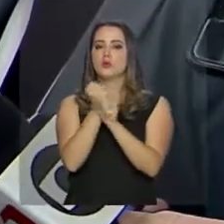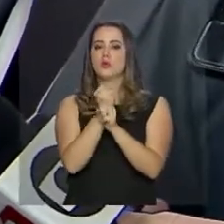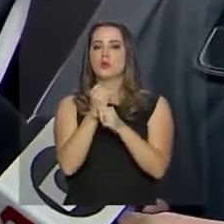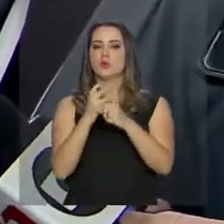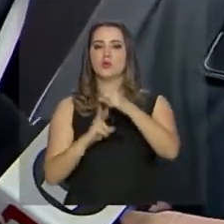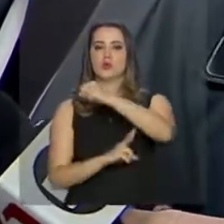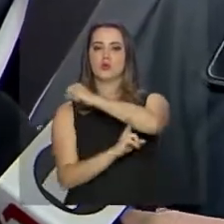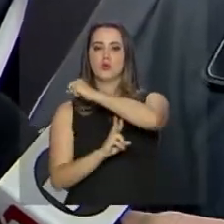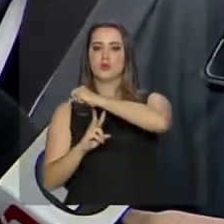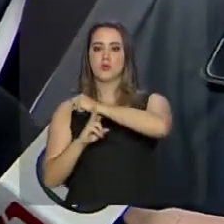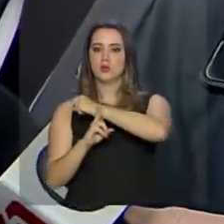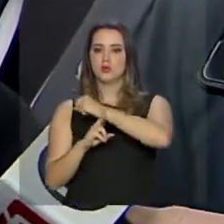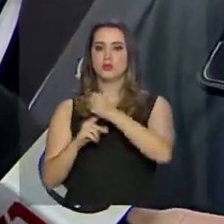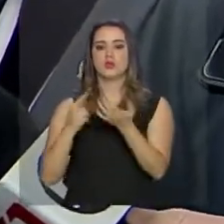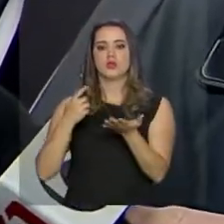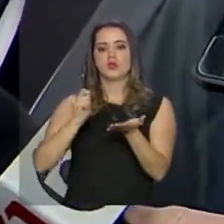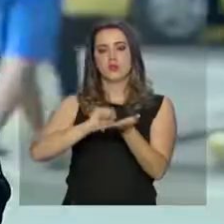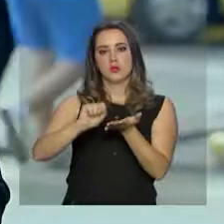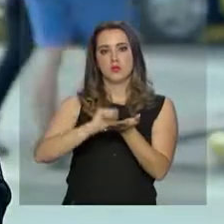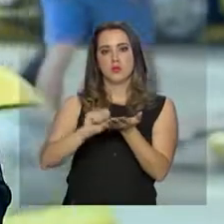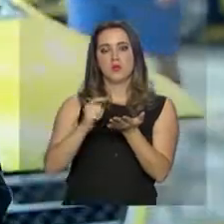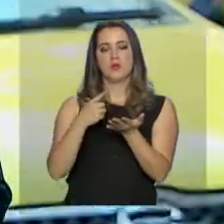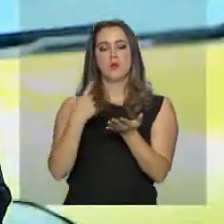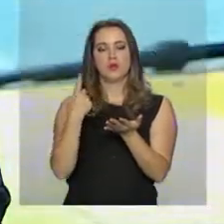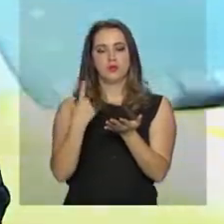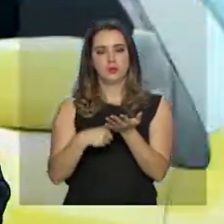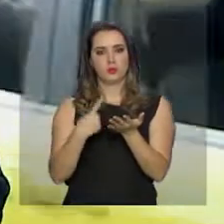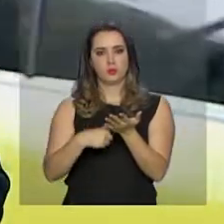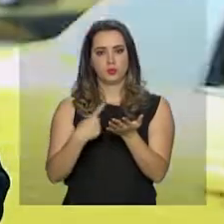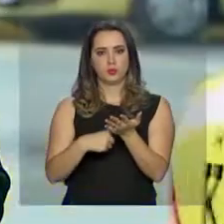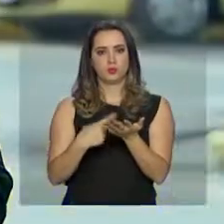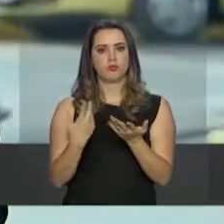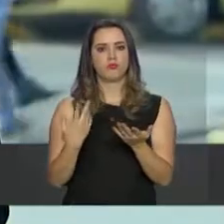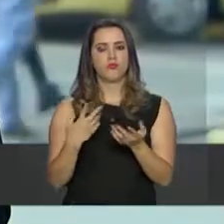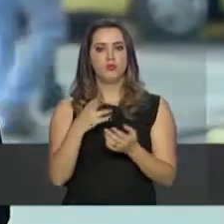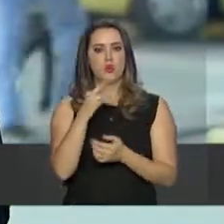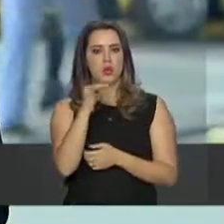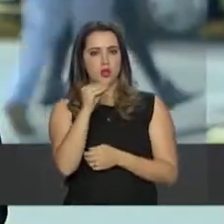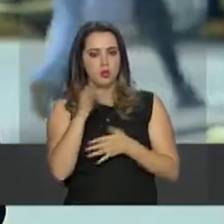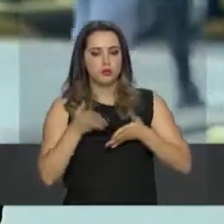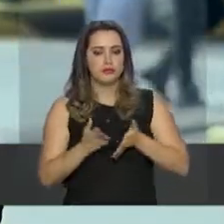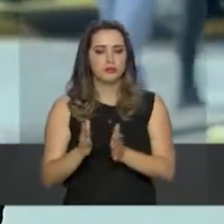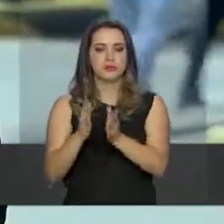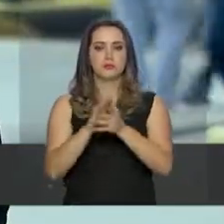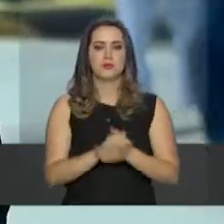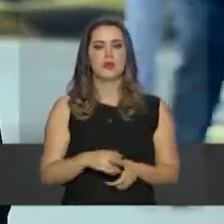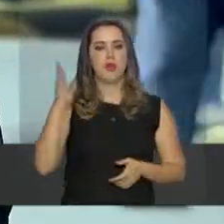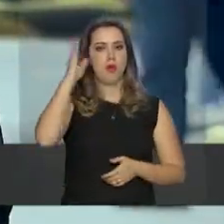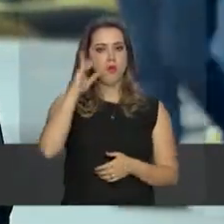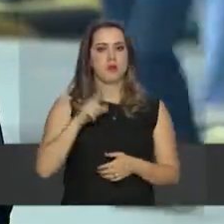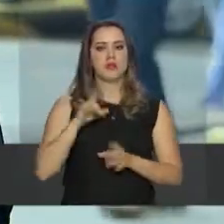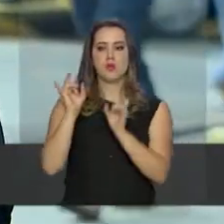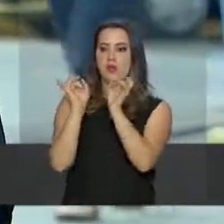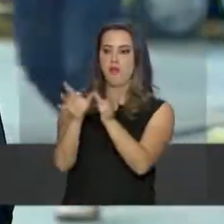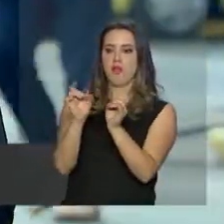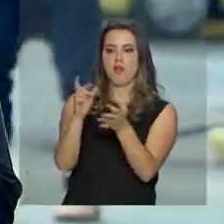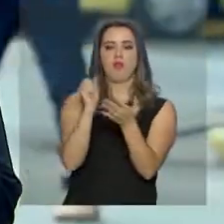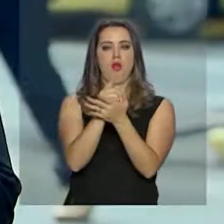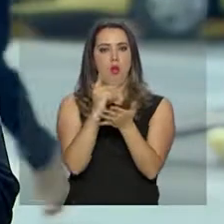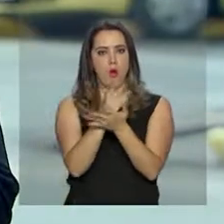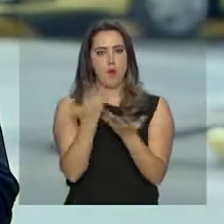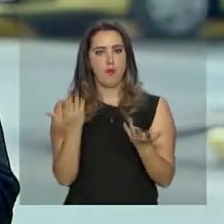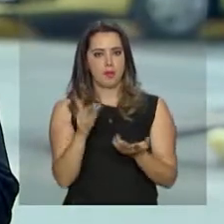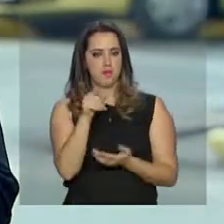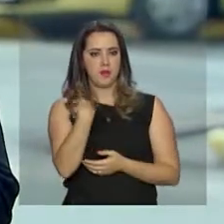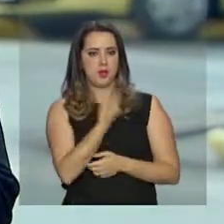ponte Paraguai sobre o rio Apa. O Brasil mantém uma estreita relação comercial com o Paraguai. Nós compramos deles produtos